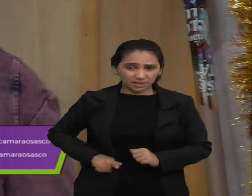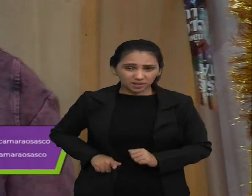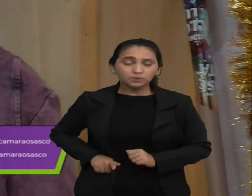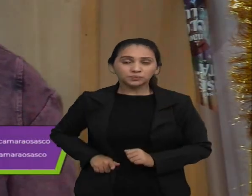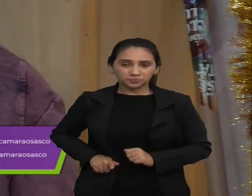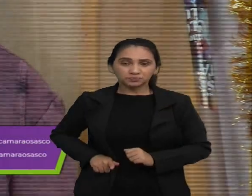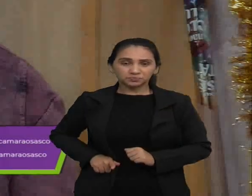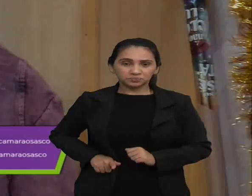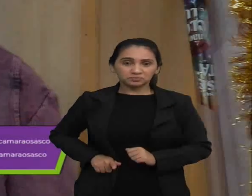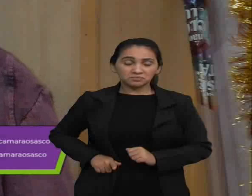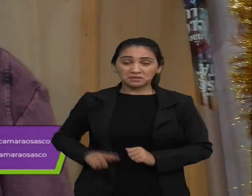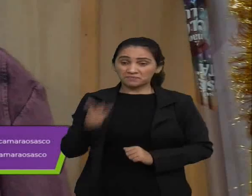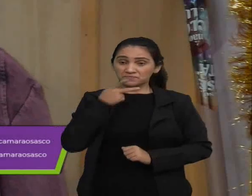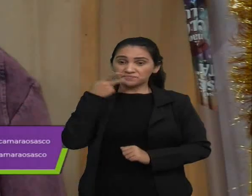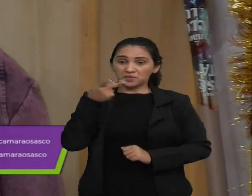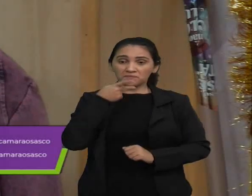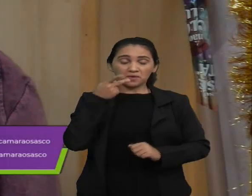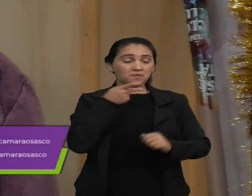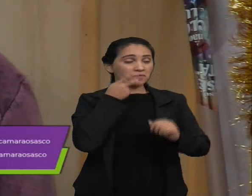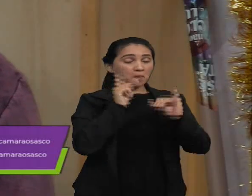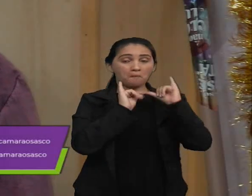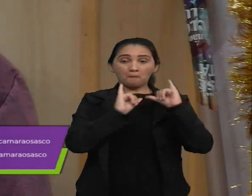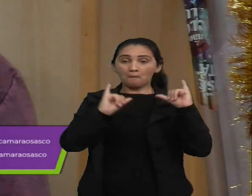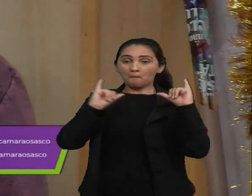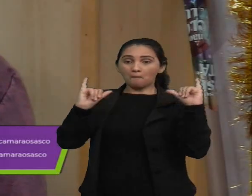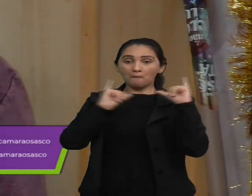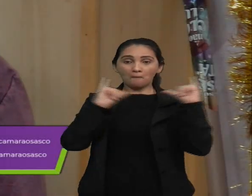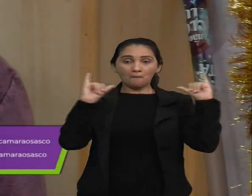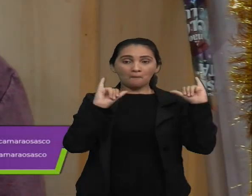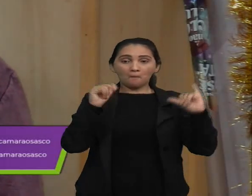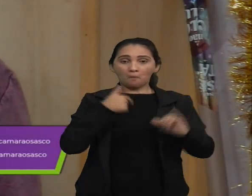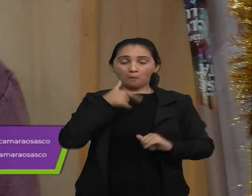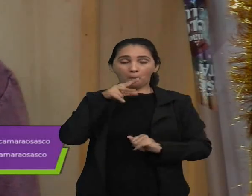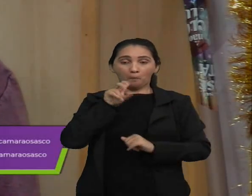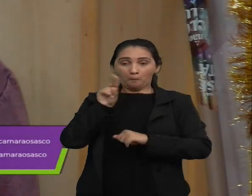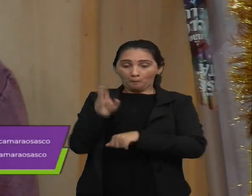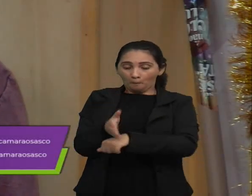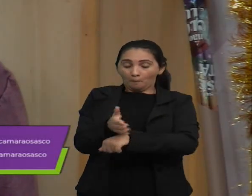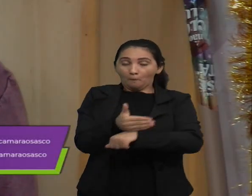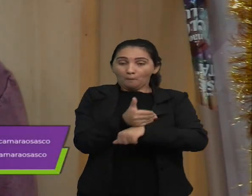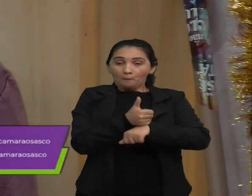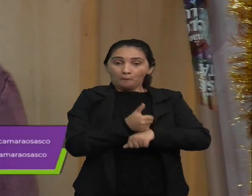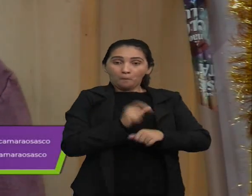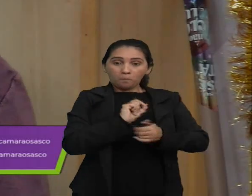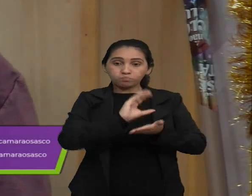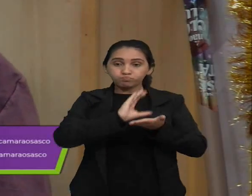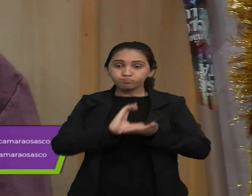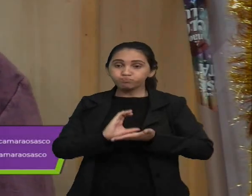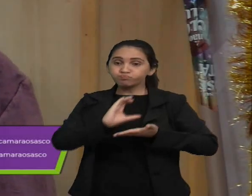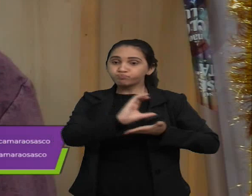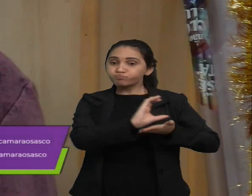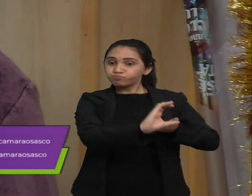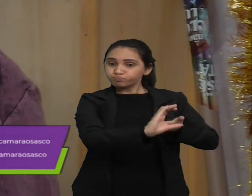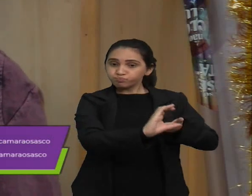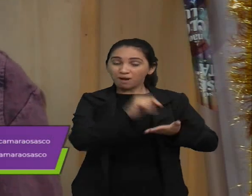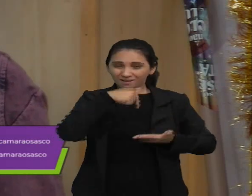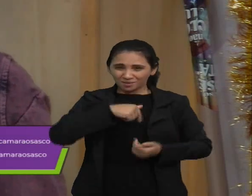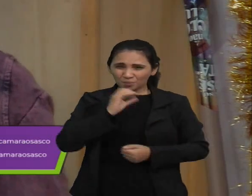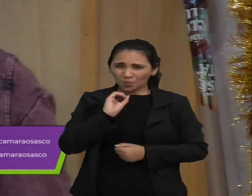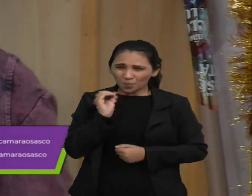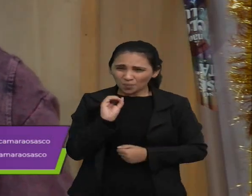bradando em alto e bom som, que ele vai antecipar investimentos, o